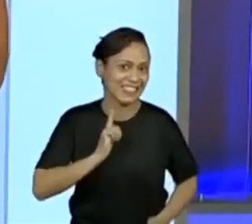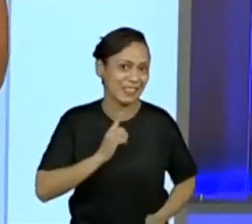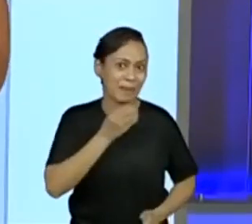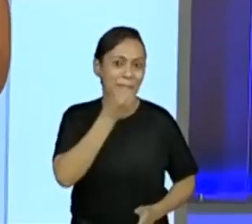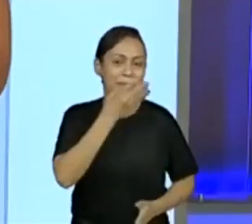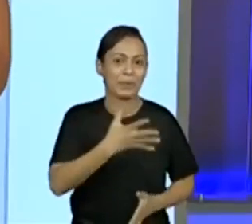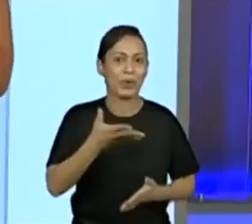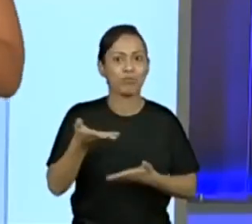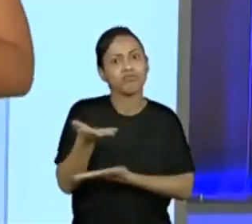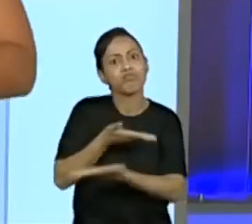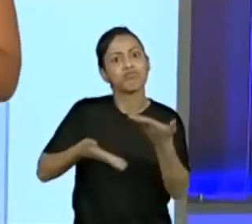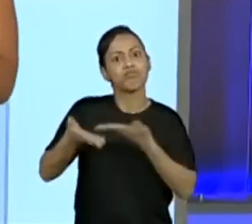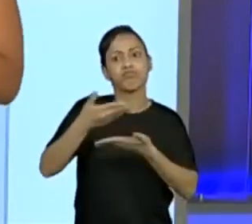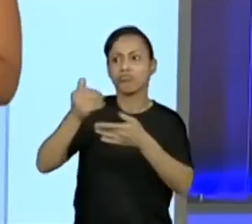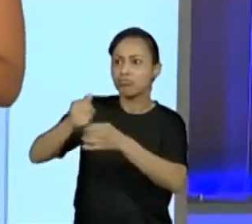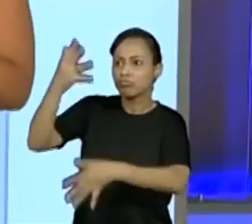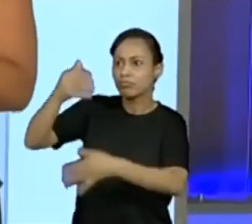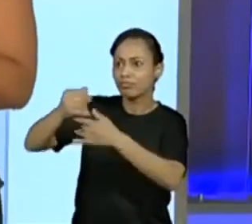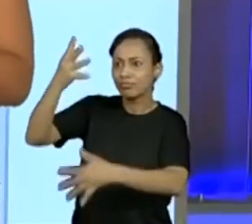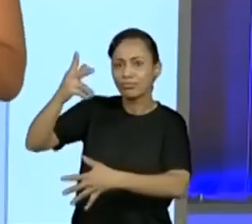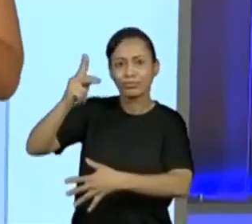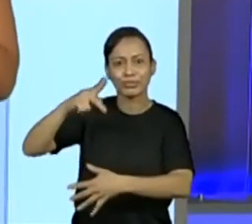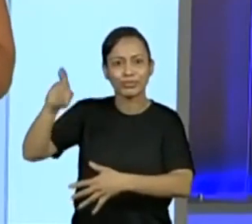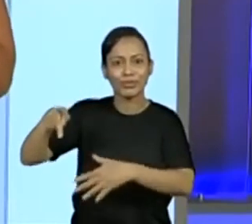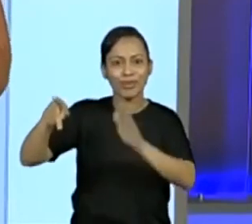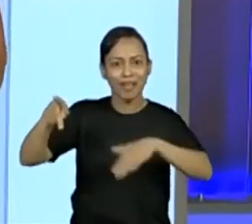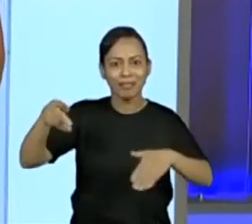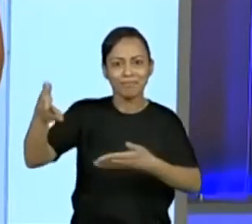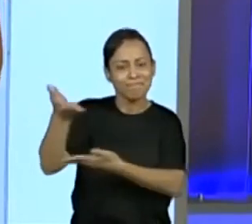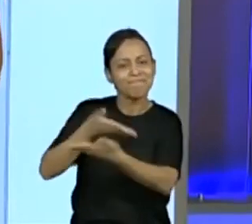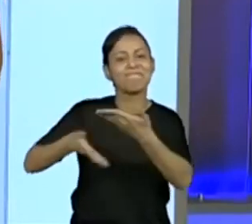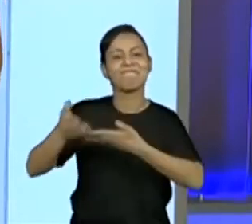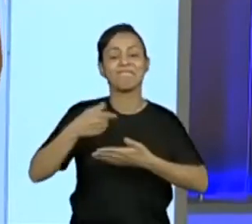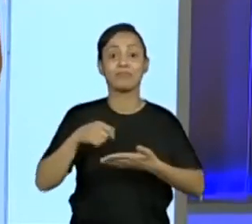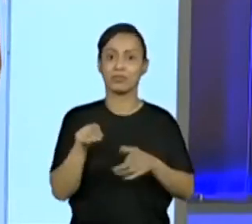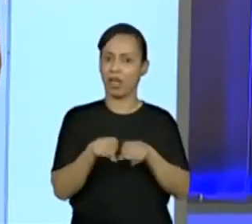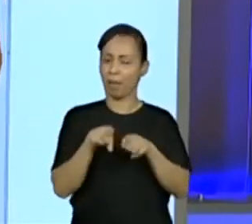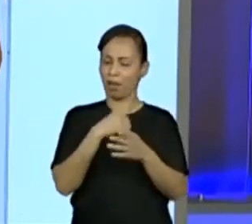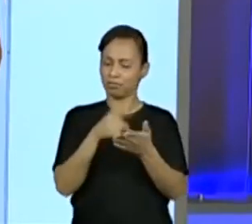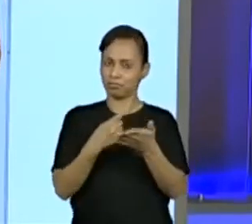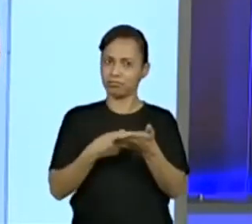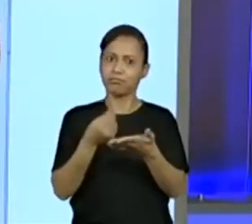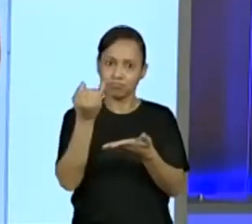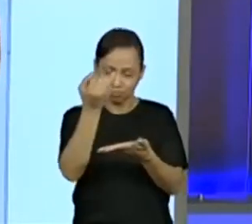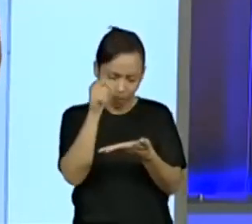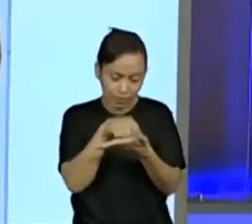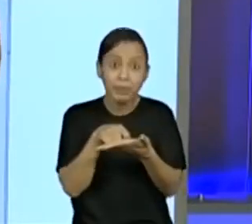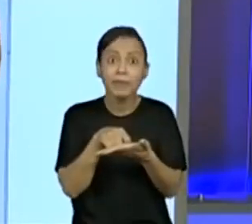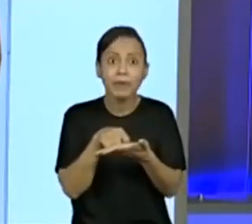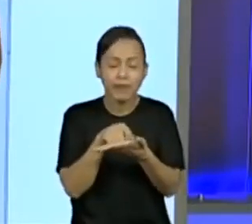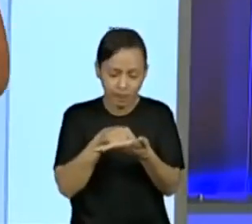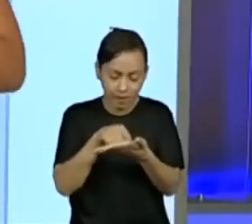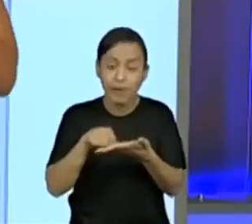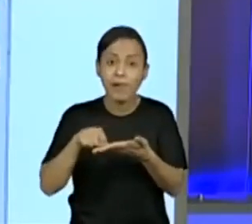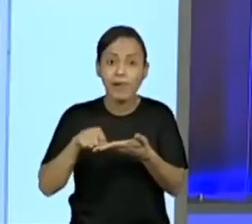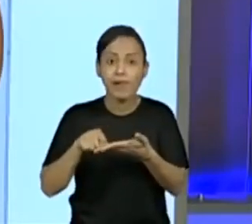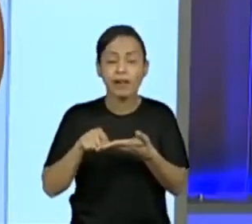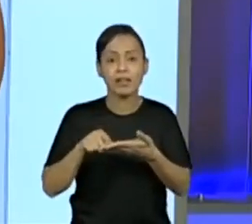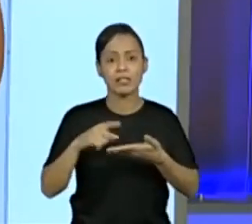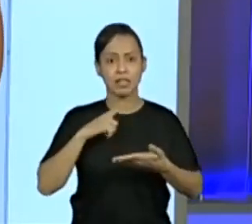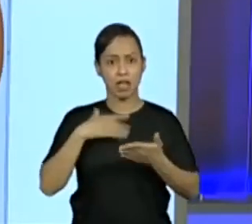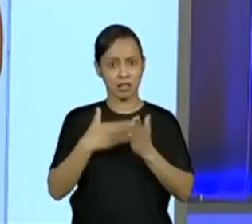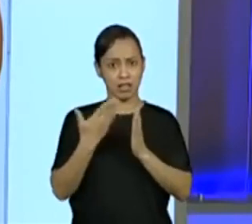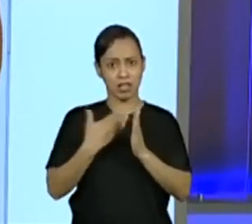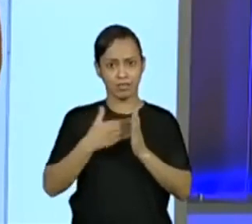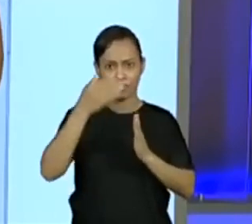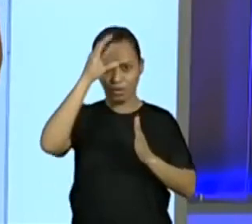interagir com os professores, separar um lugar calmo aí para fazer as anotações no caderno. Quem tiver com o material do Aprender Sempre, vamos